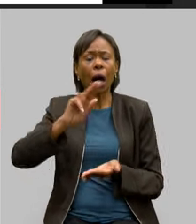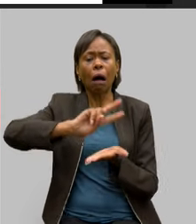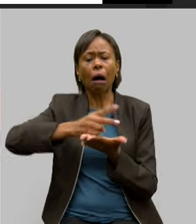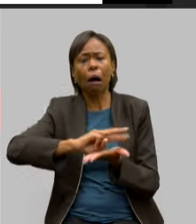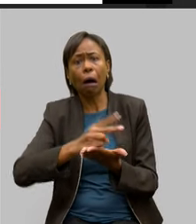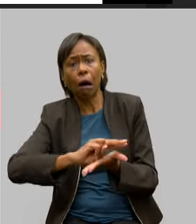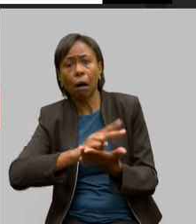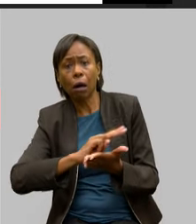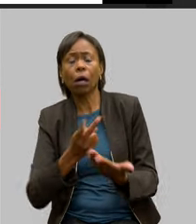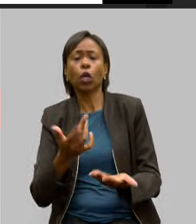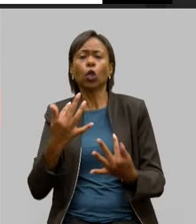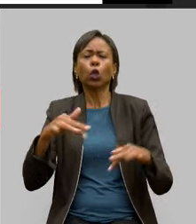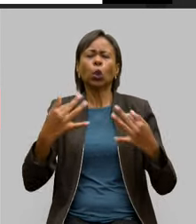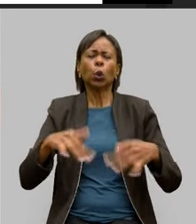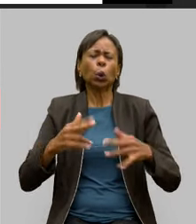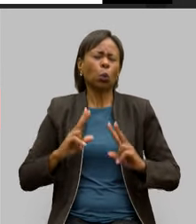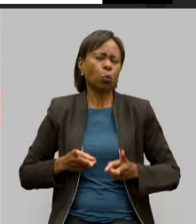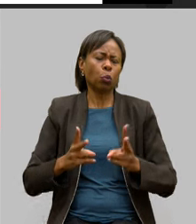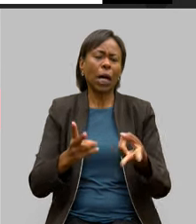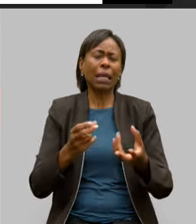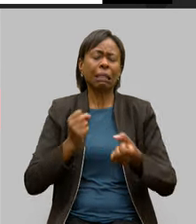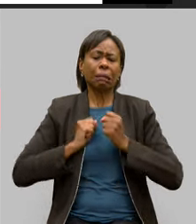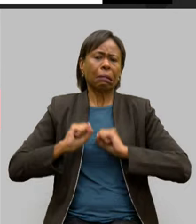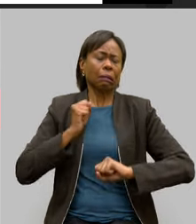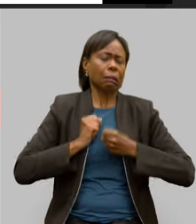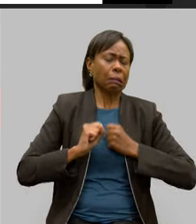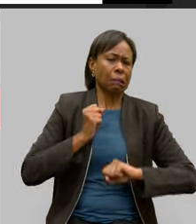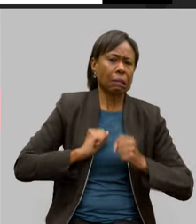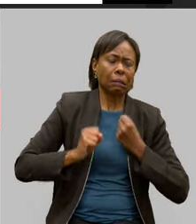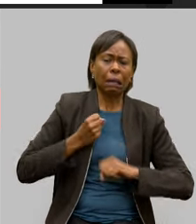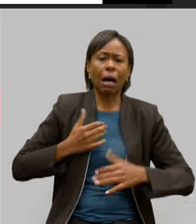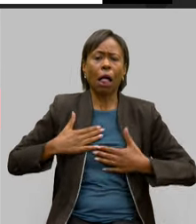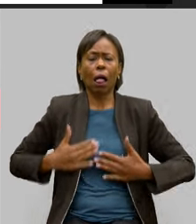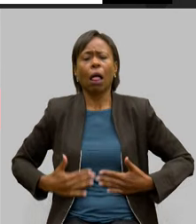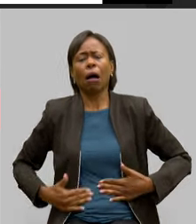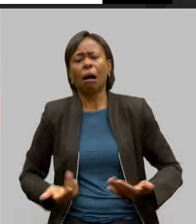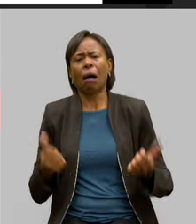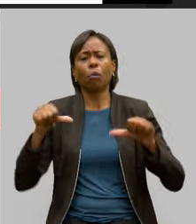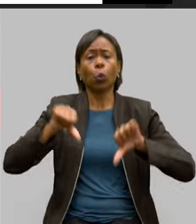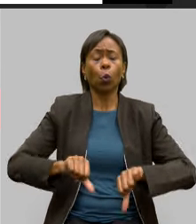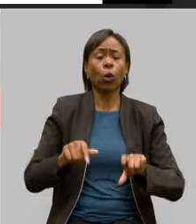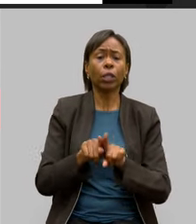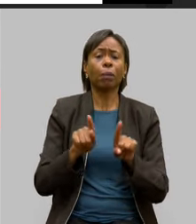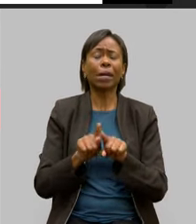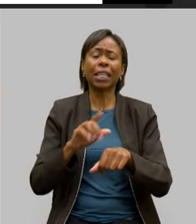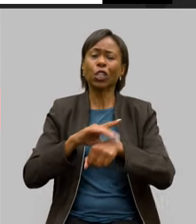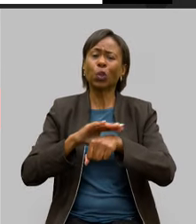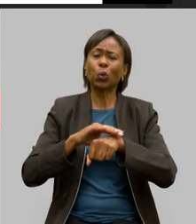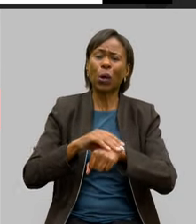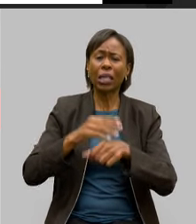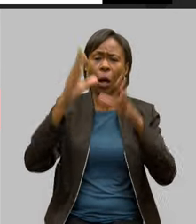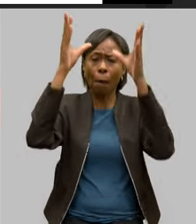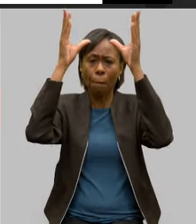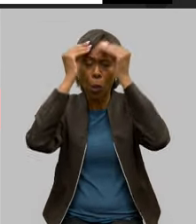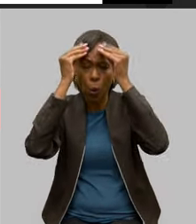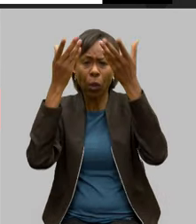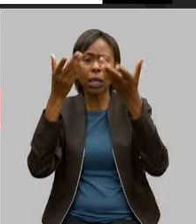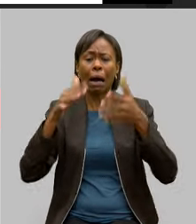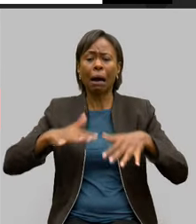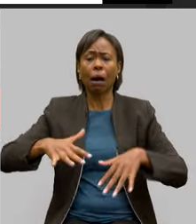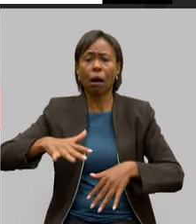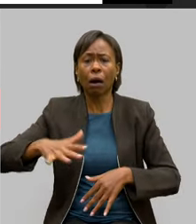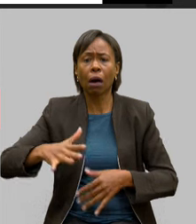crônicas distúrbios de ansiedade transtorno de humor doenças neurodegenerativas como o Alzheimer e parkson